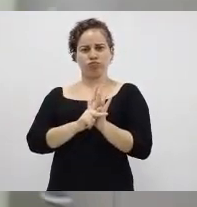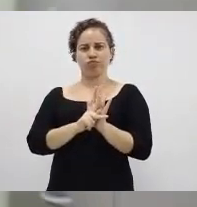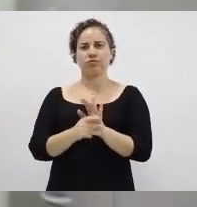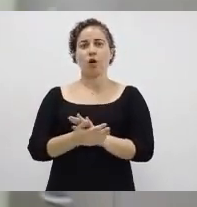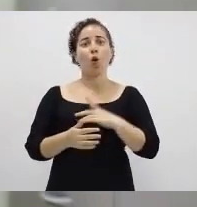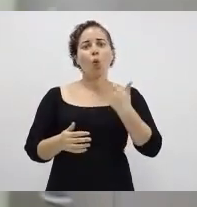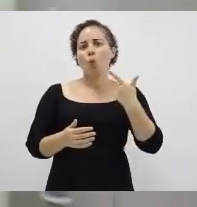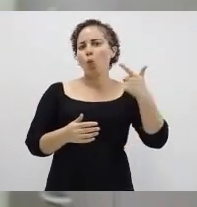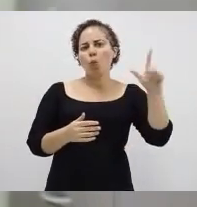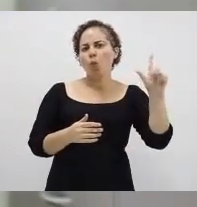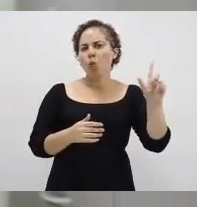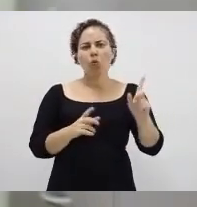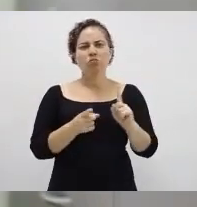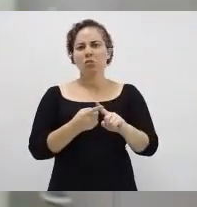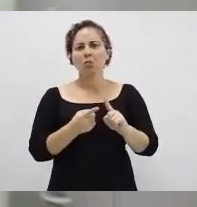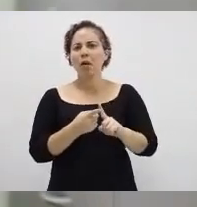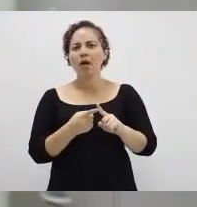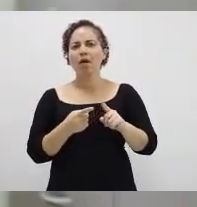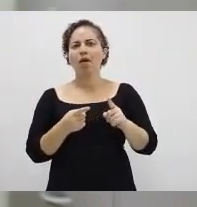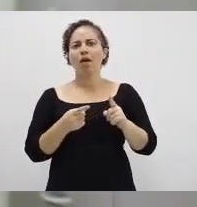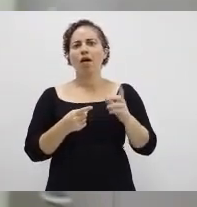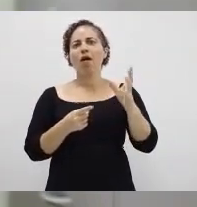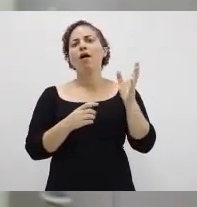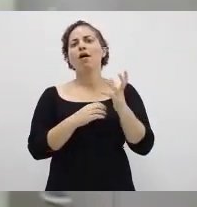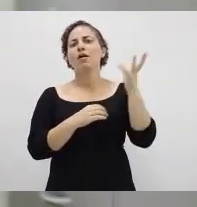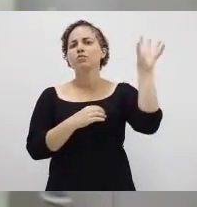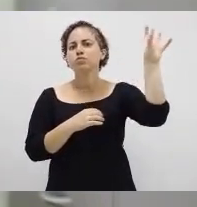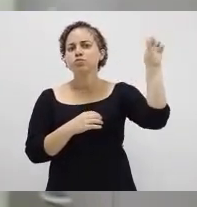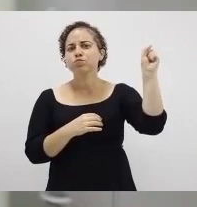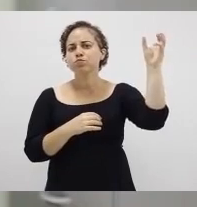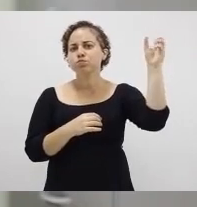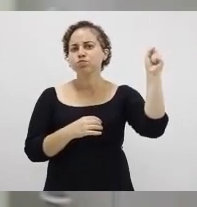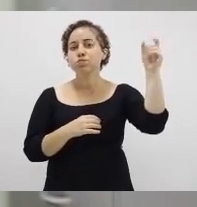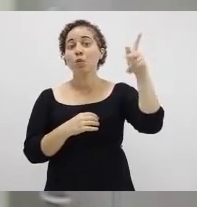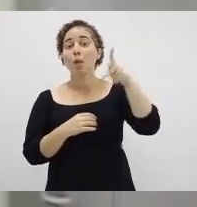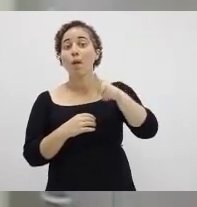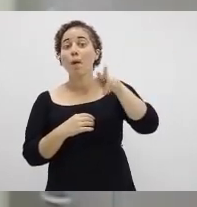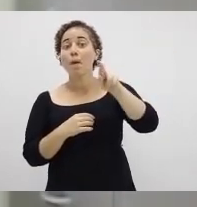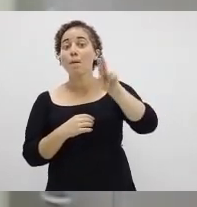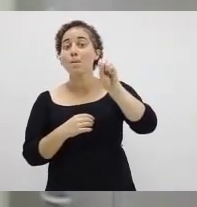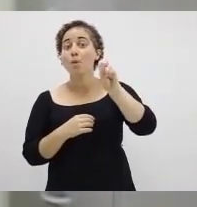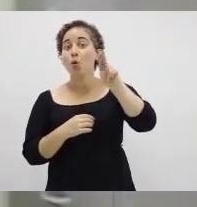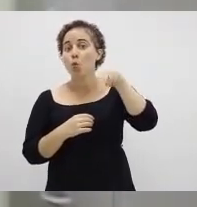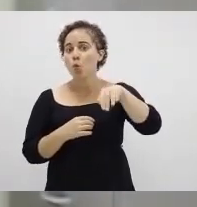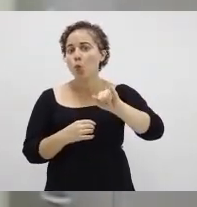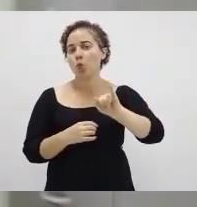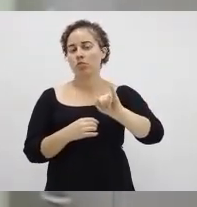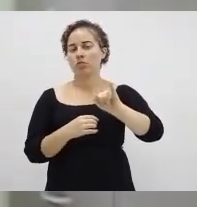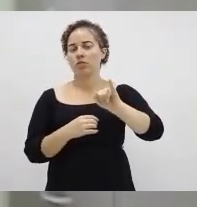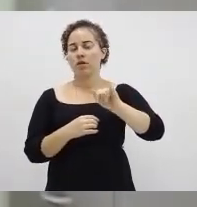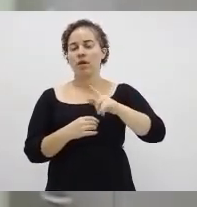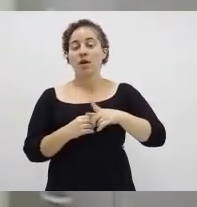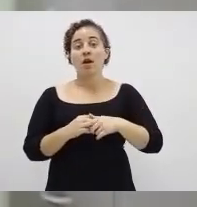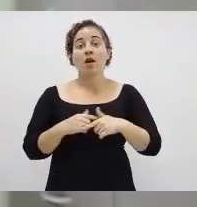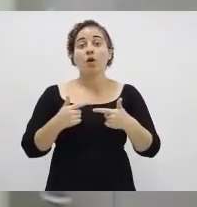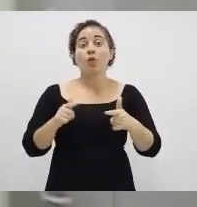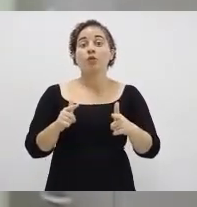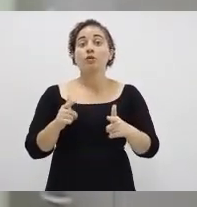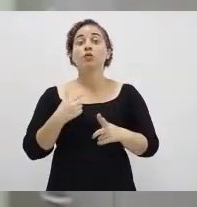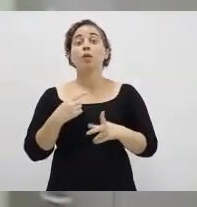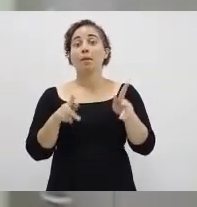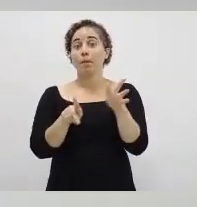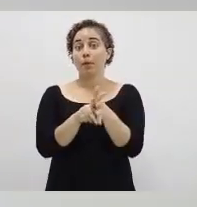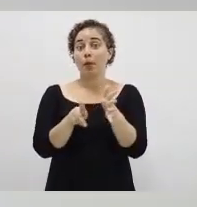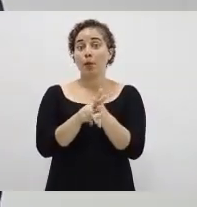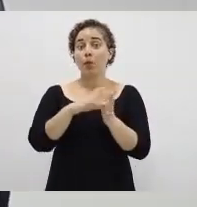indiretamente, como, por exemplo, as bolsas do ProUni. Aquela bolsa, ela está direcionada para o seu CPF,